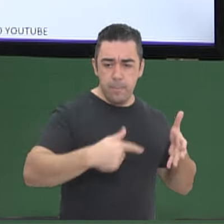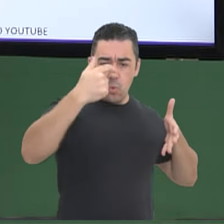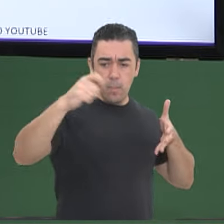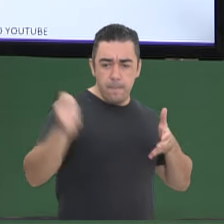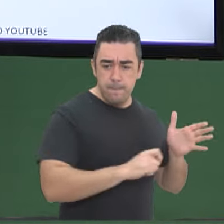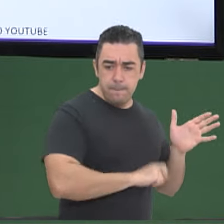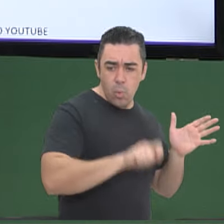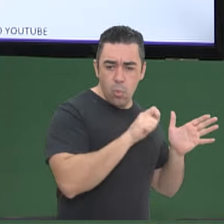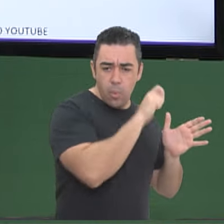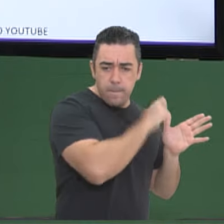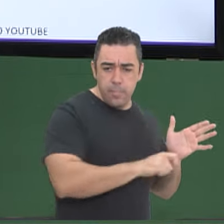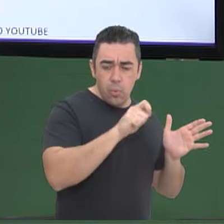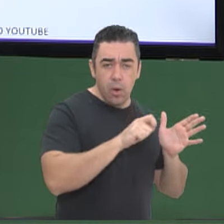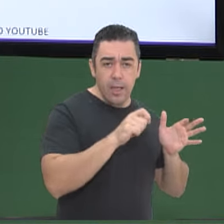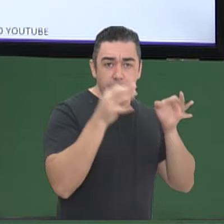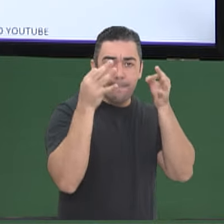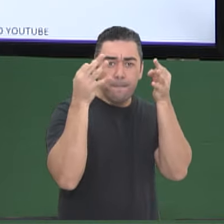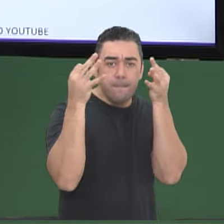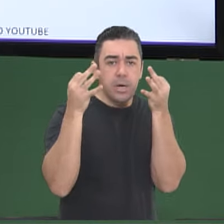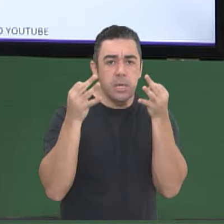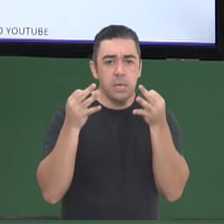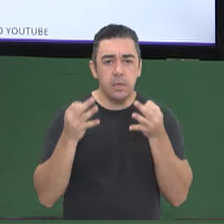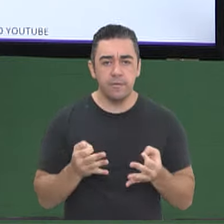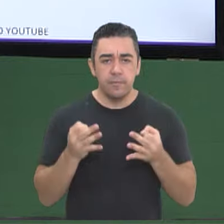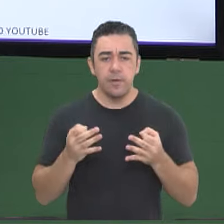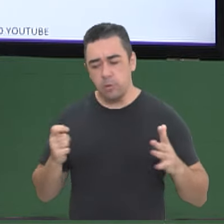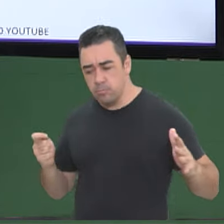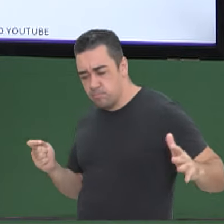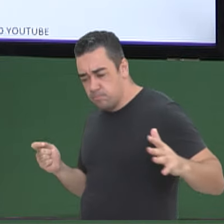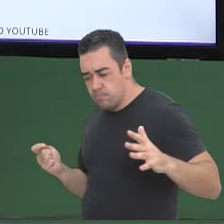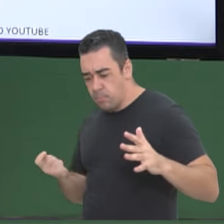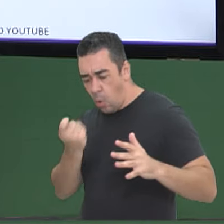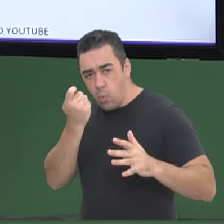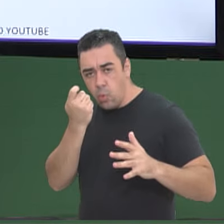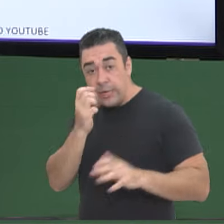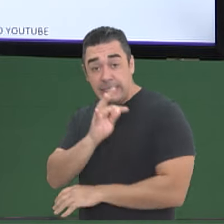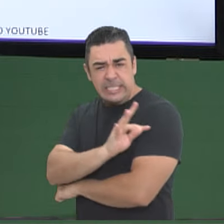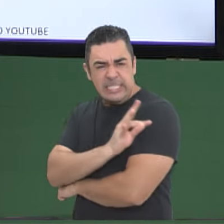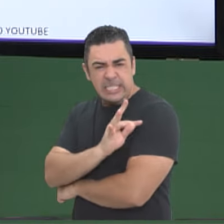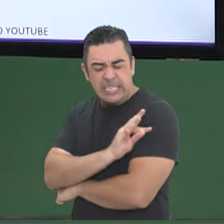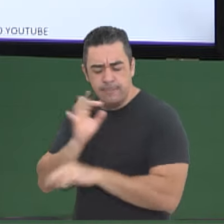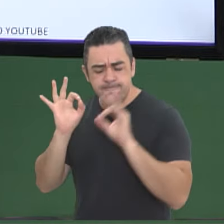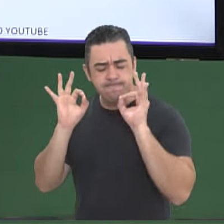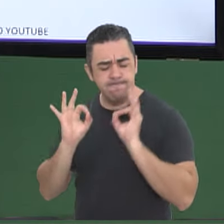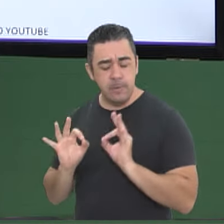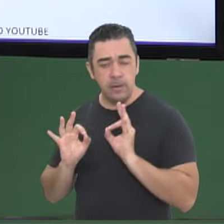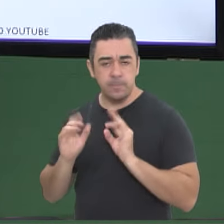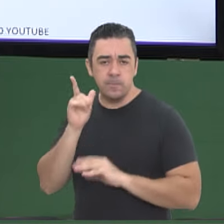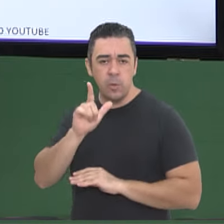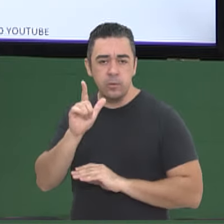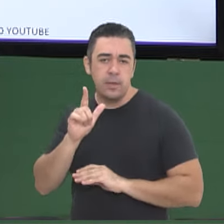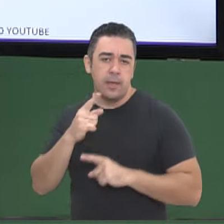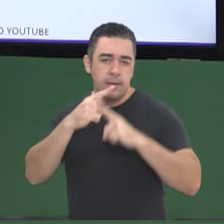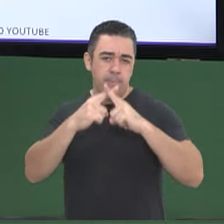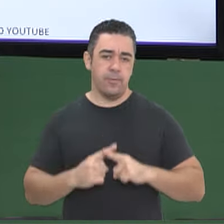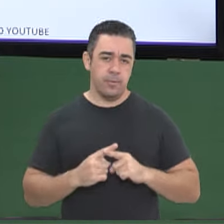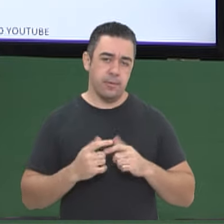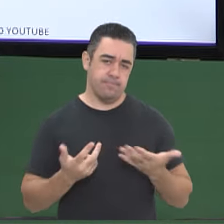alcance a perfeição do gesto técnico dele, para que o gesto dele seja eficiente e eficaz. Tá